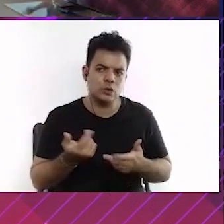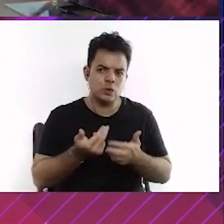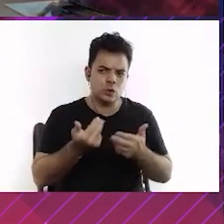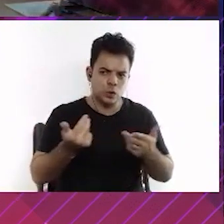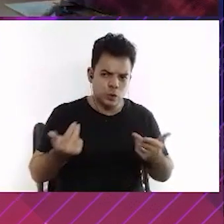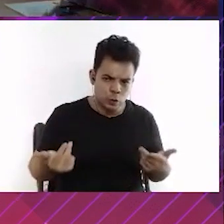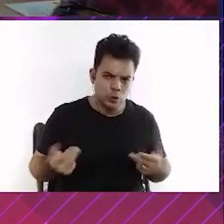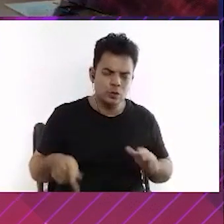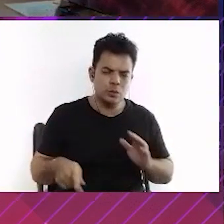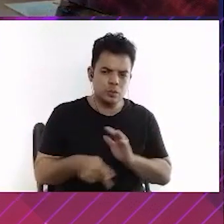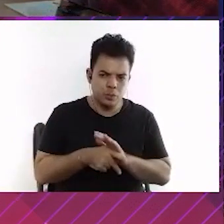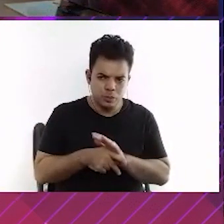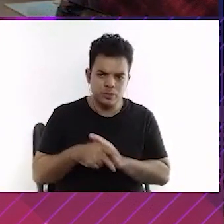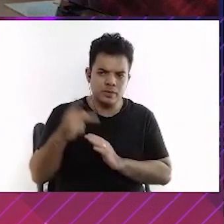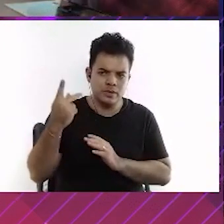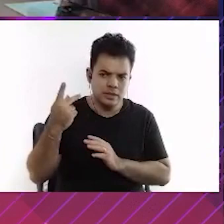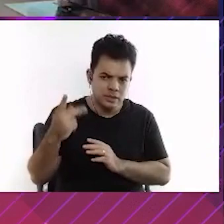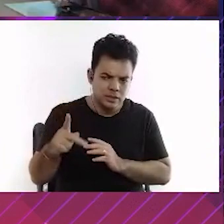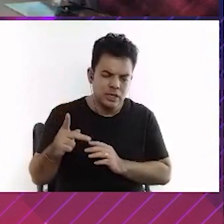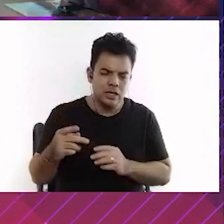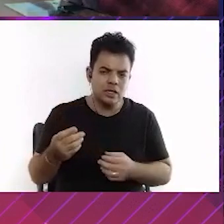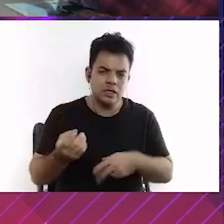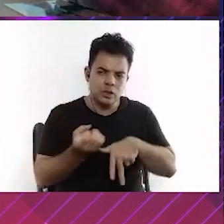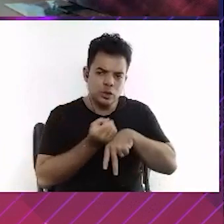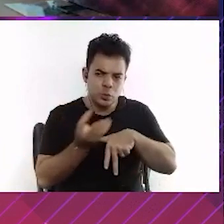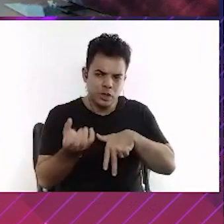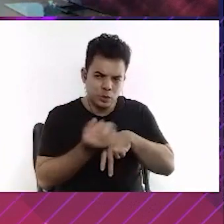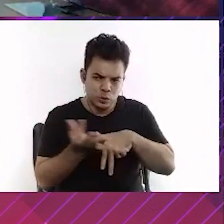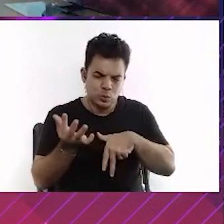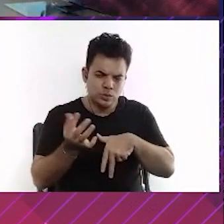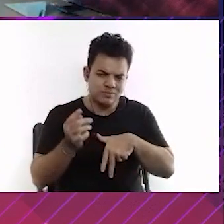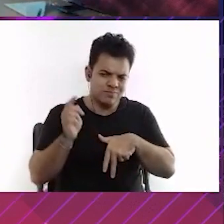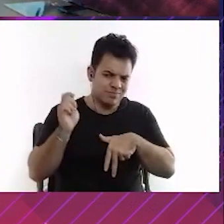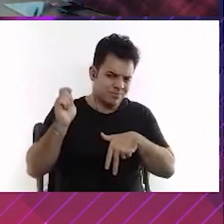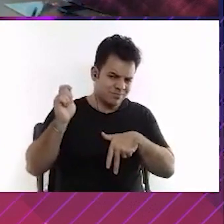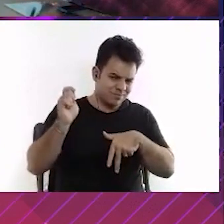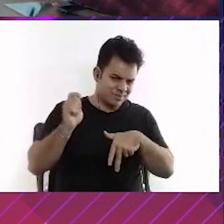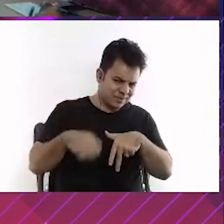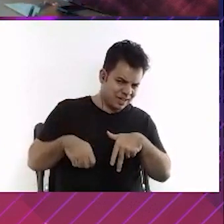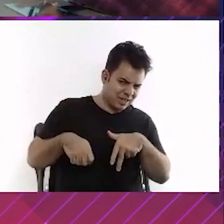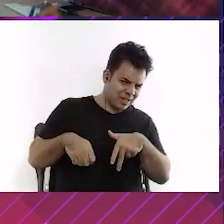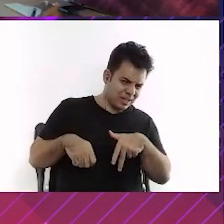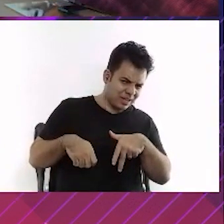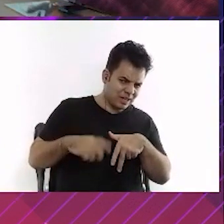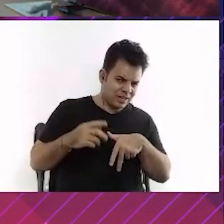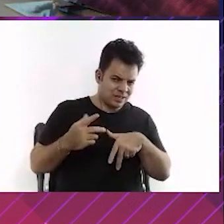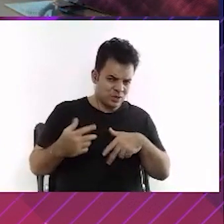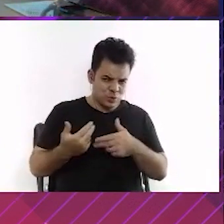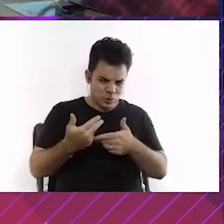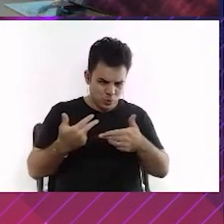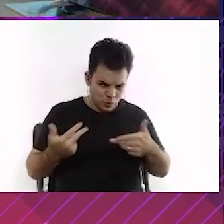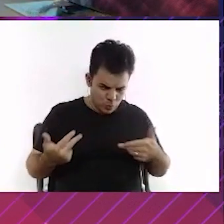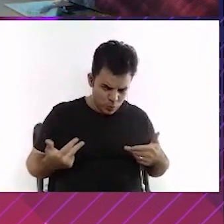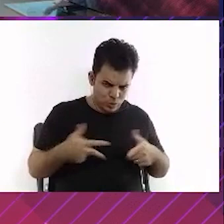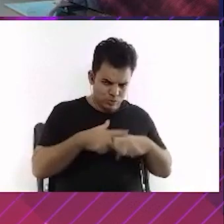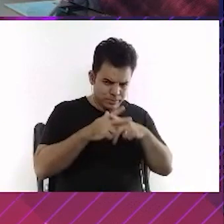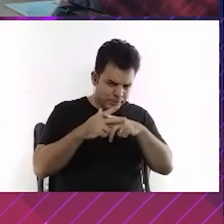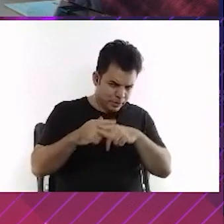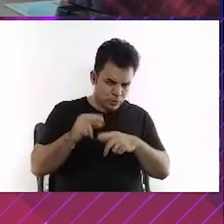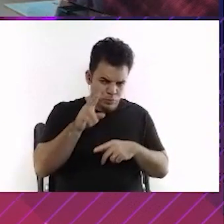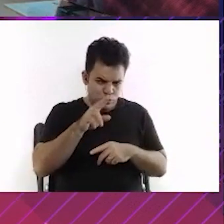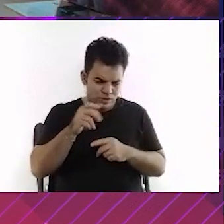fazer a manutenção desses potenciais doadores tinham influência nessa questão? Além de também saber se